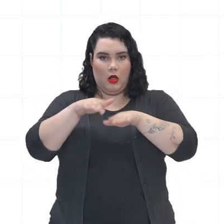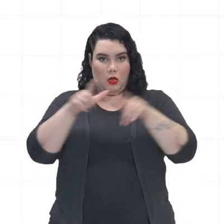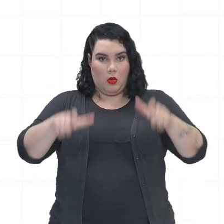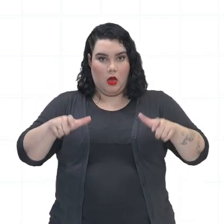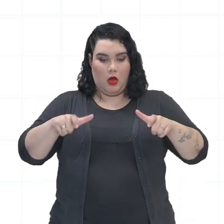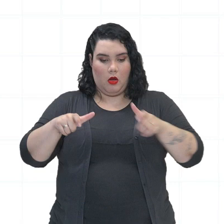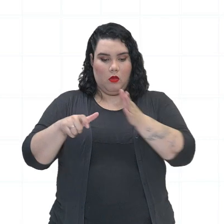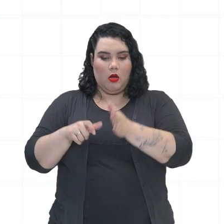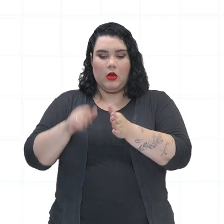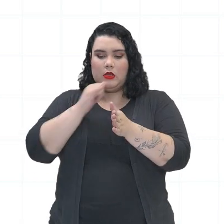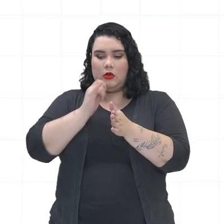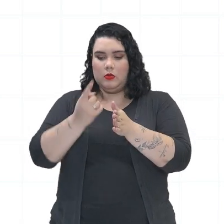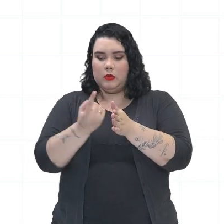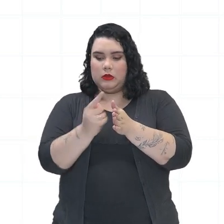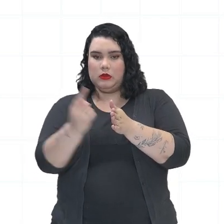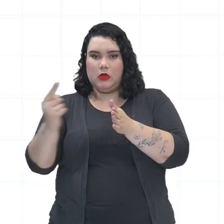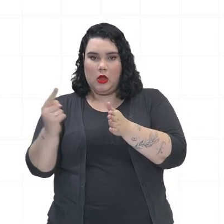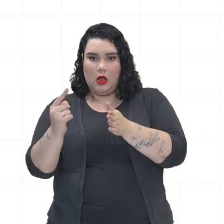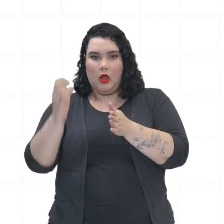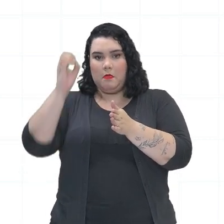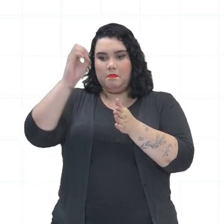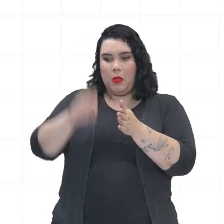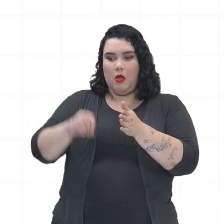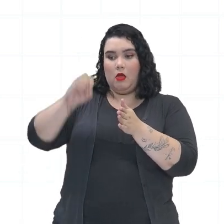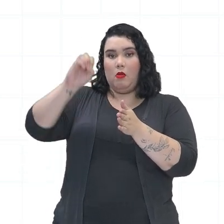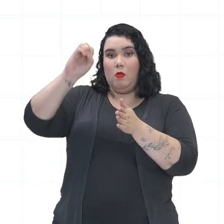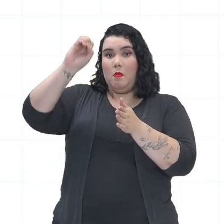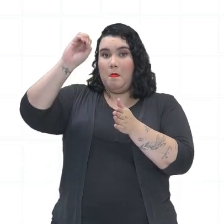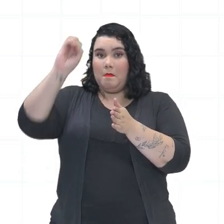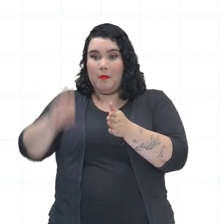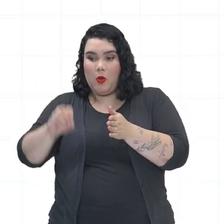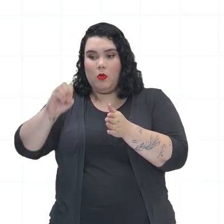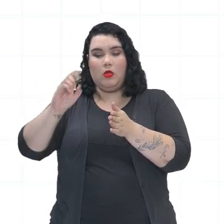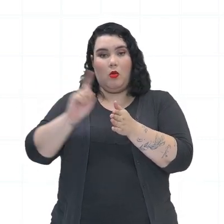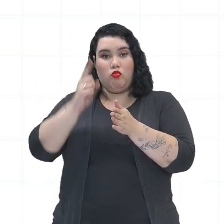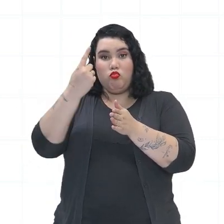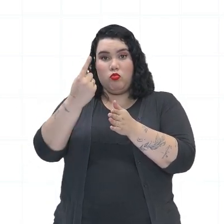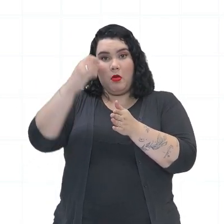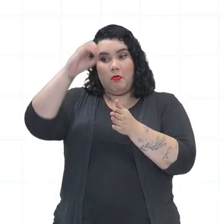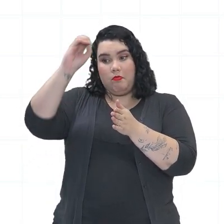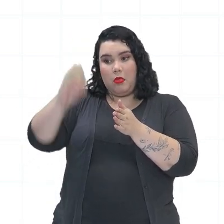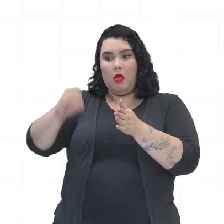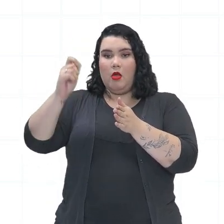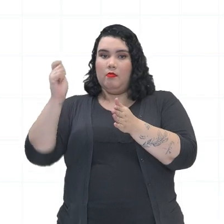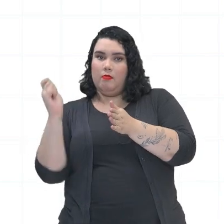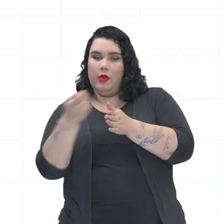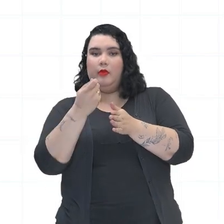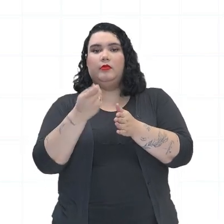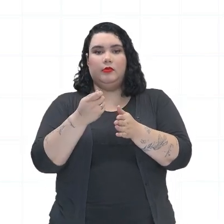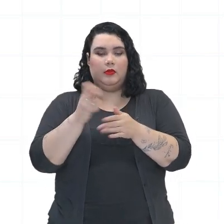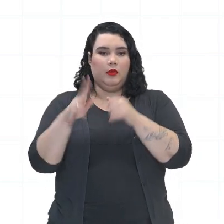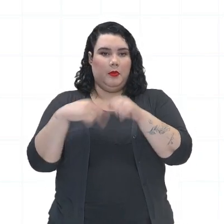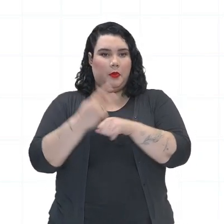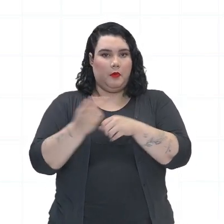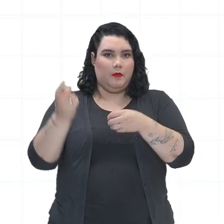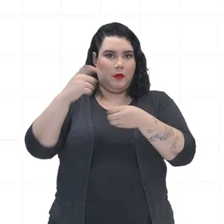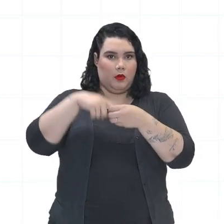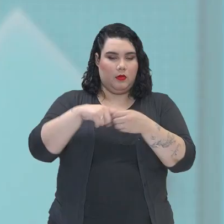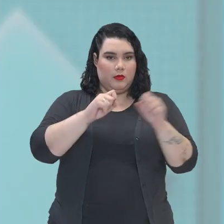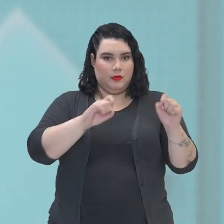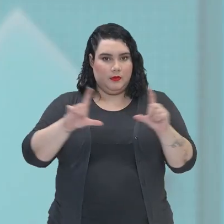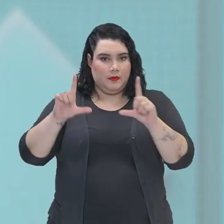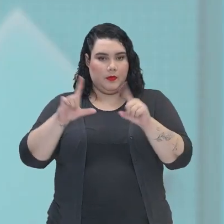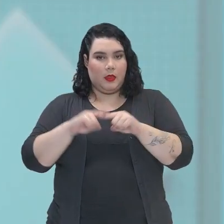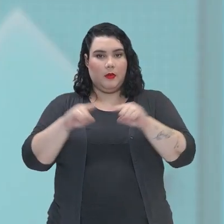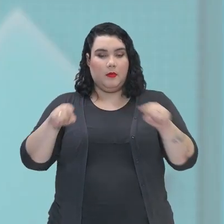saída antes que a bola quique 2 vezes no chão. Bom, a gente vai voltar daqui a pouco para essa cartela aqui, mas antes